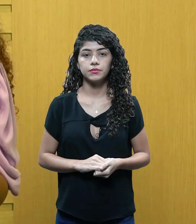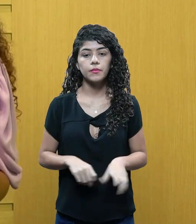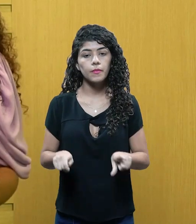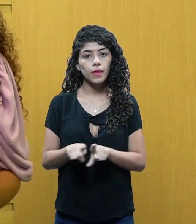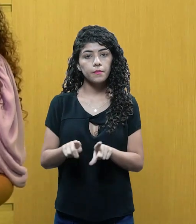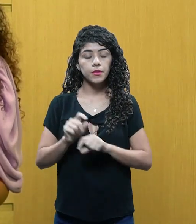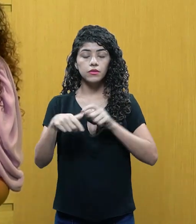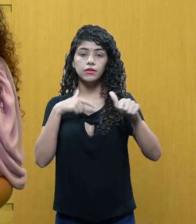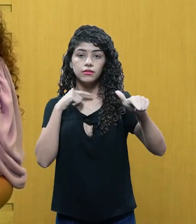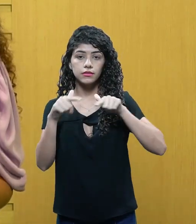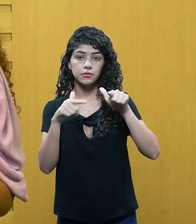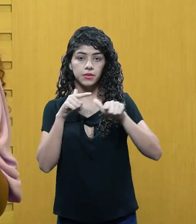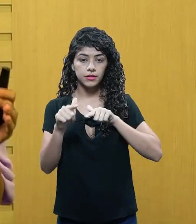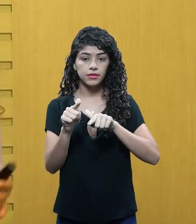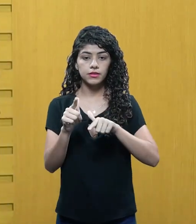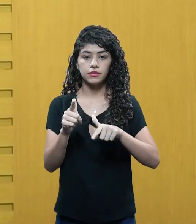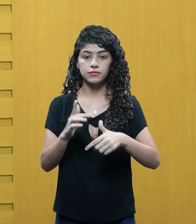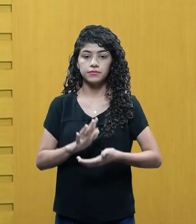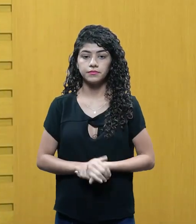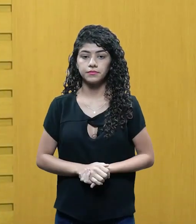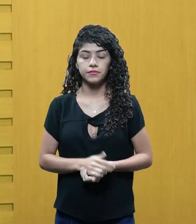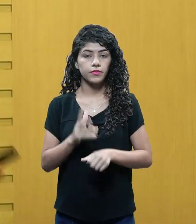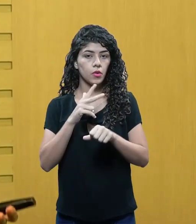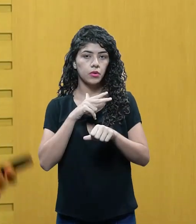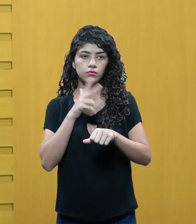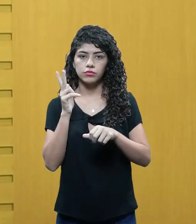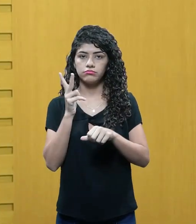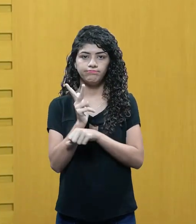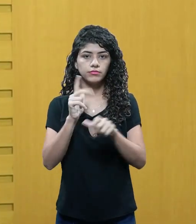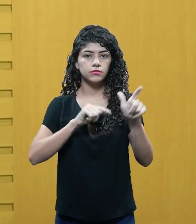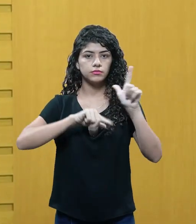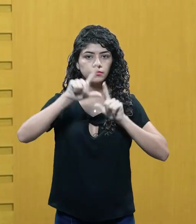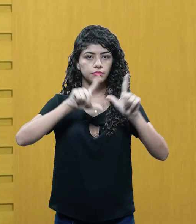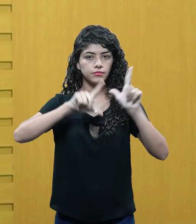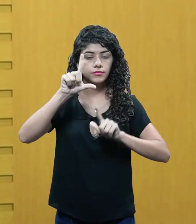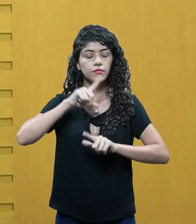produtoras, ou até mesmo trabalhar num canal de TV,